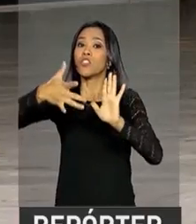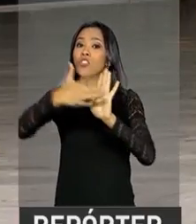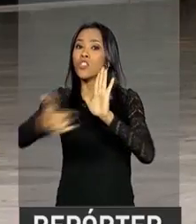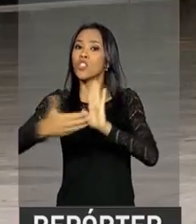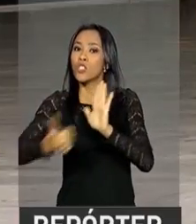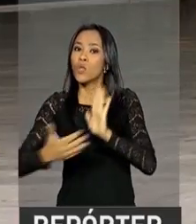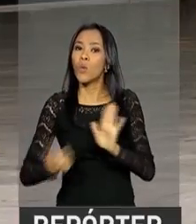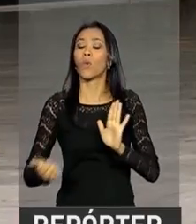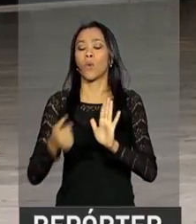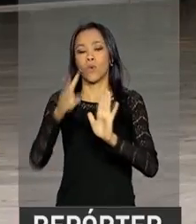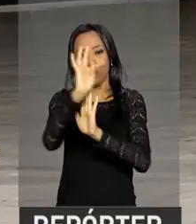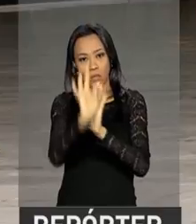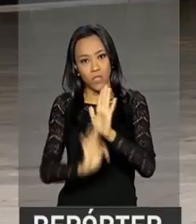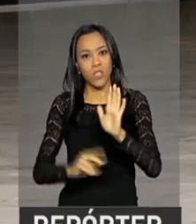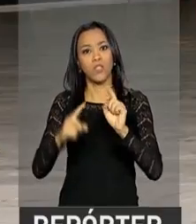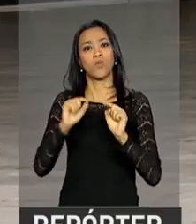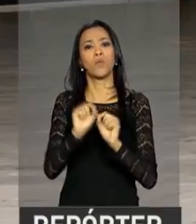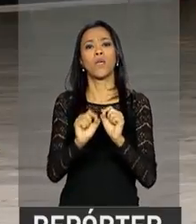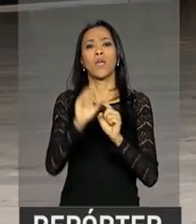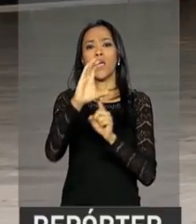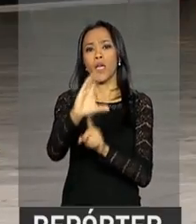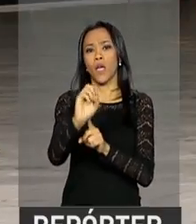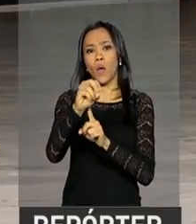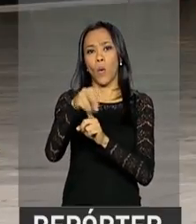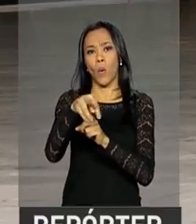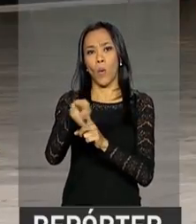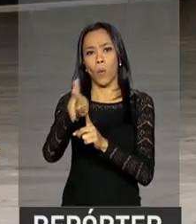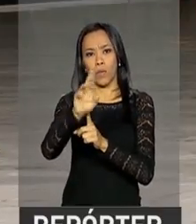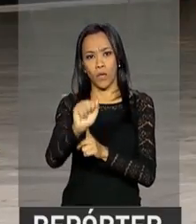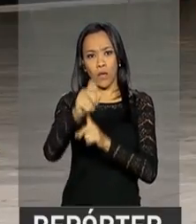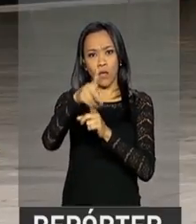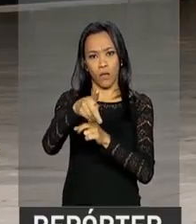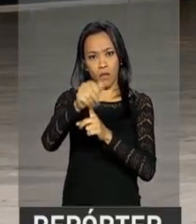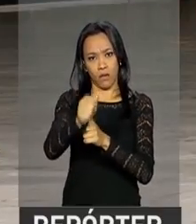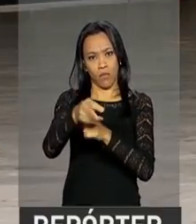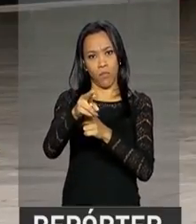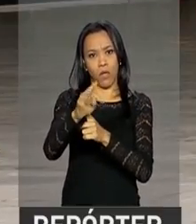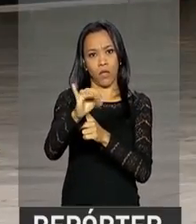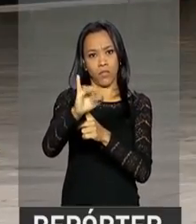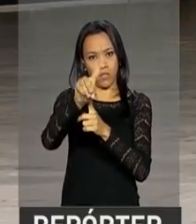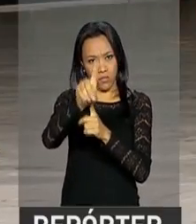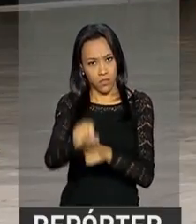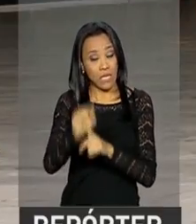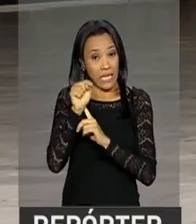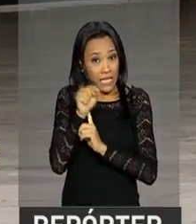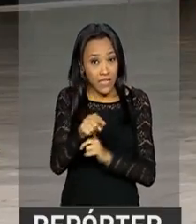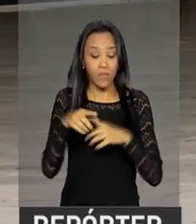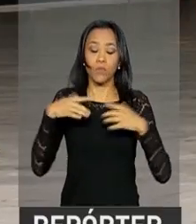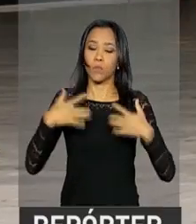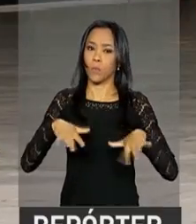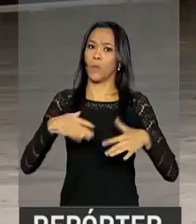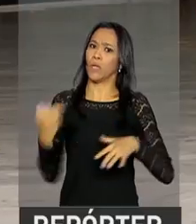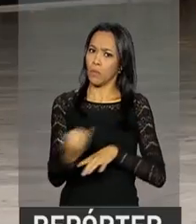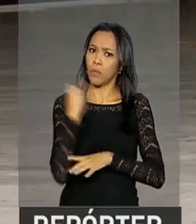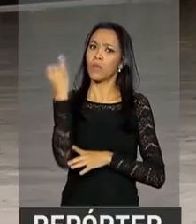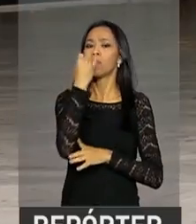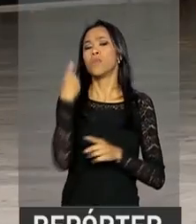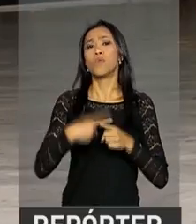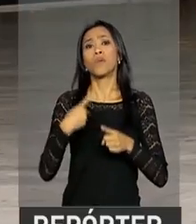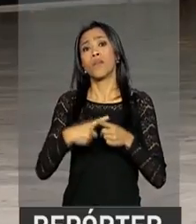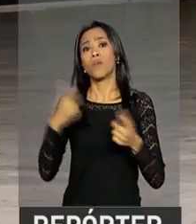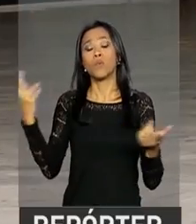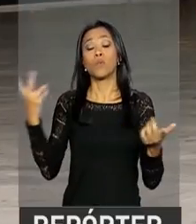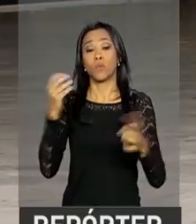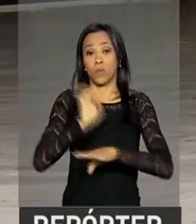por isso o governo decidiu enviar então um novo projeto a recuperação fiscal é considerada de grande importância para estados que enfrentam